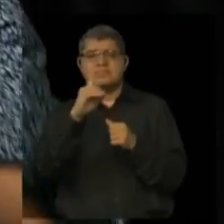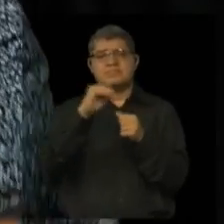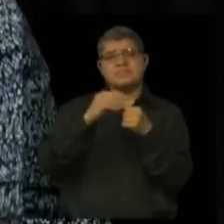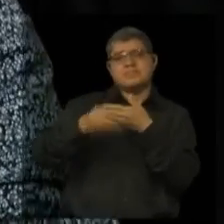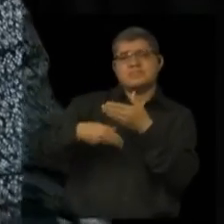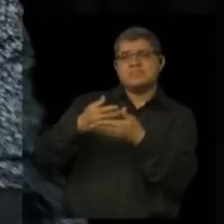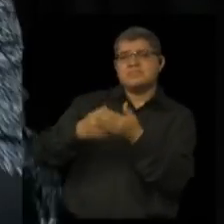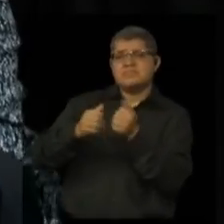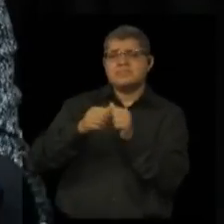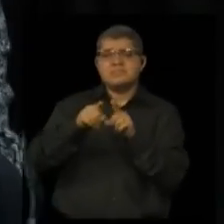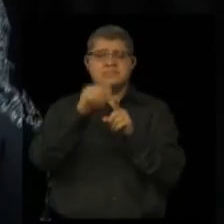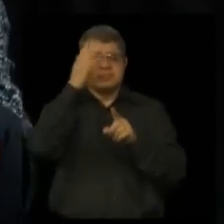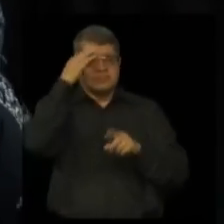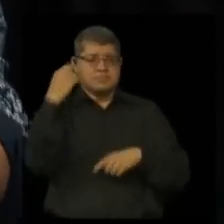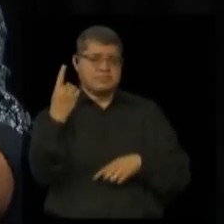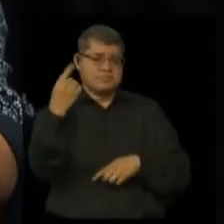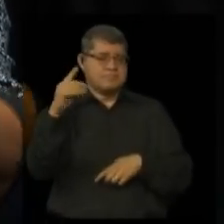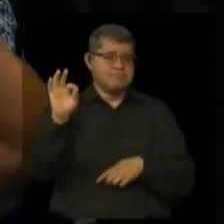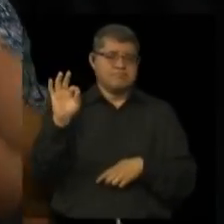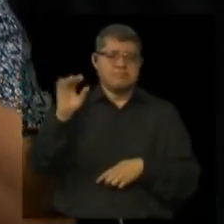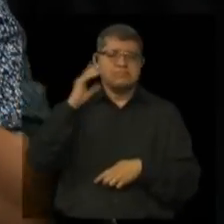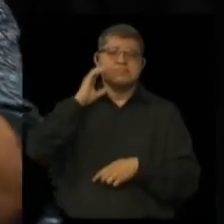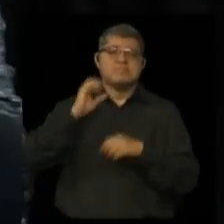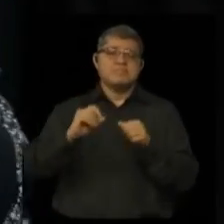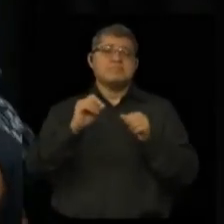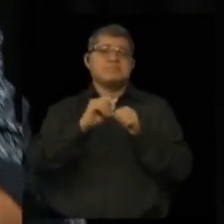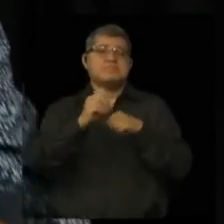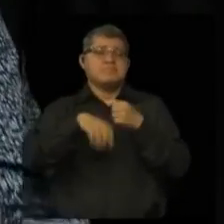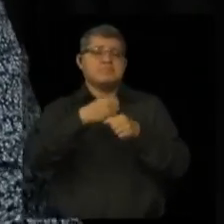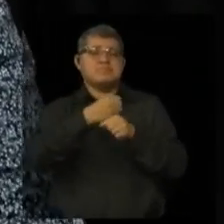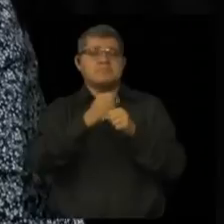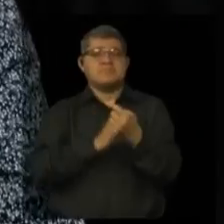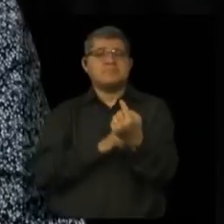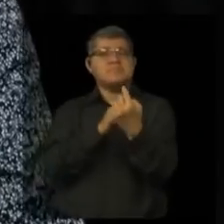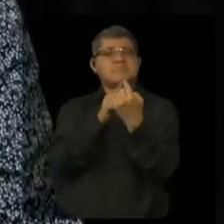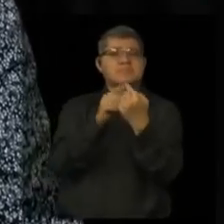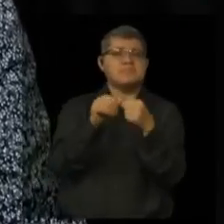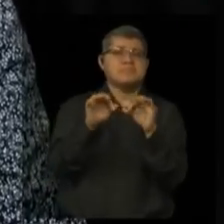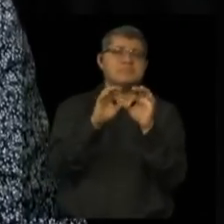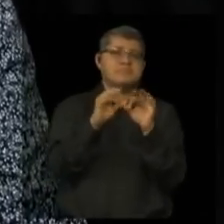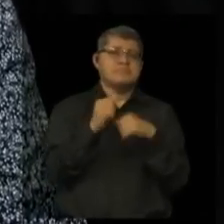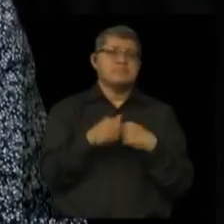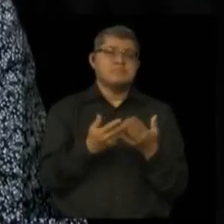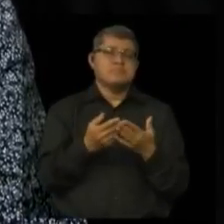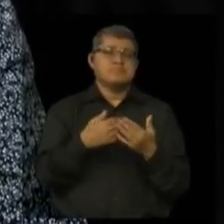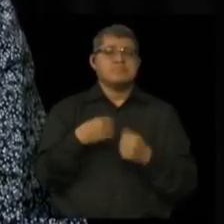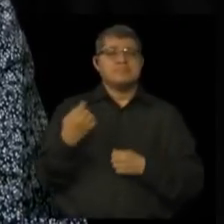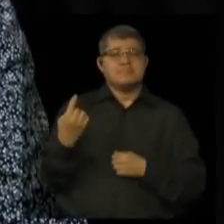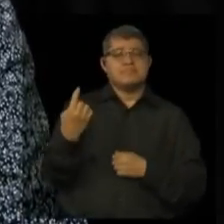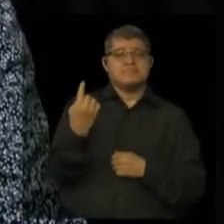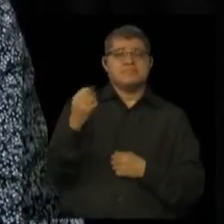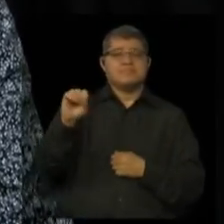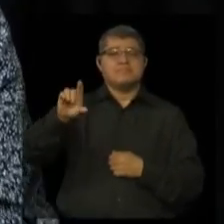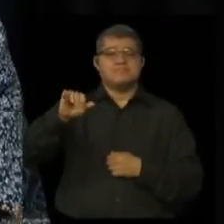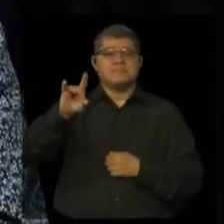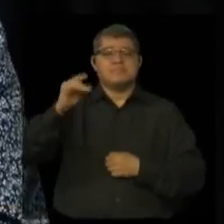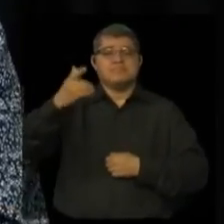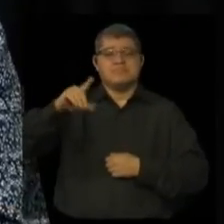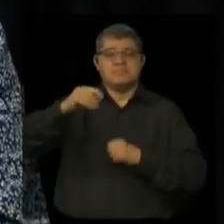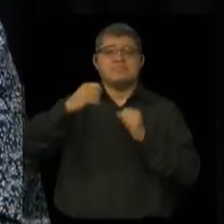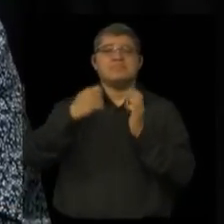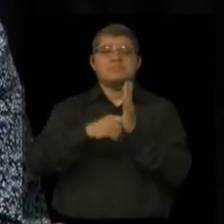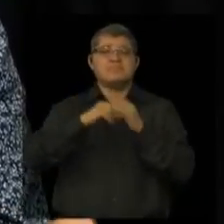conviver com esses mendigos, para entender essa solidão deles, para poder construir o método. Então, essa solidão ela se impregnou